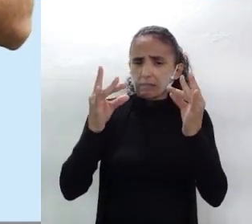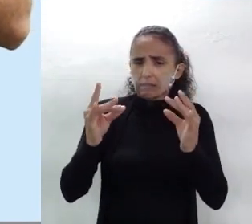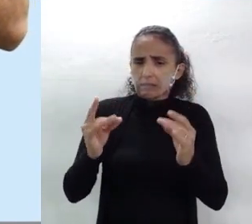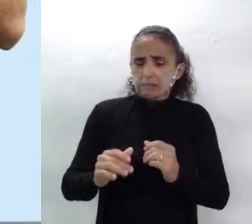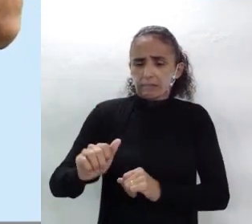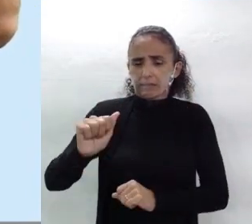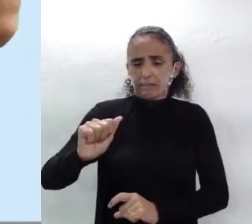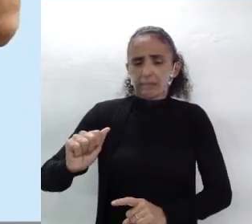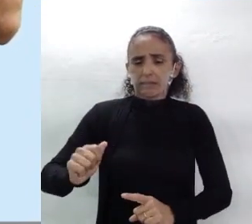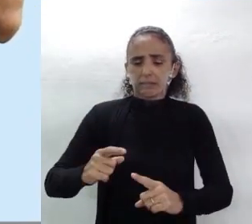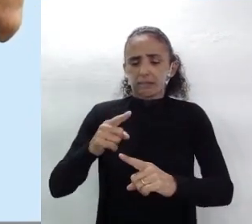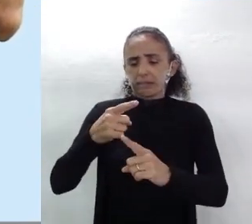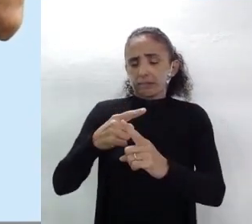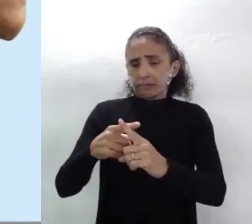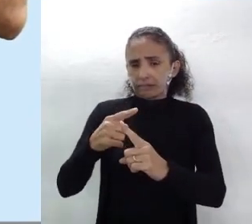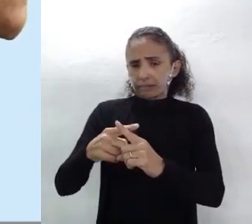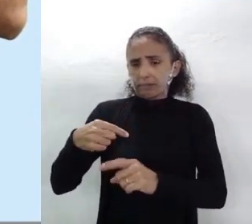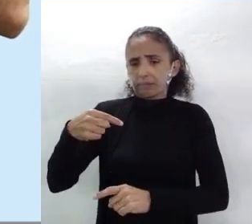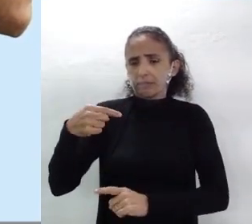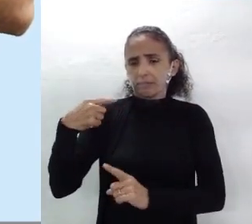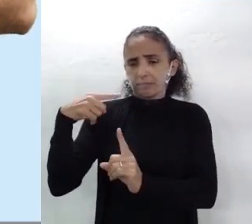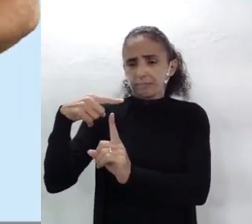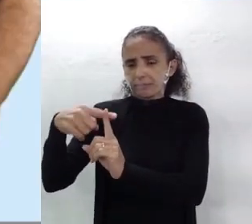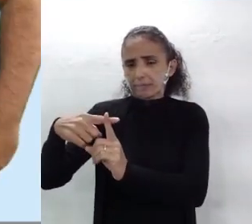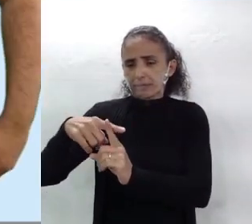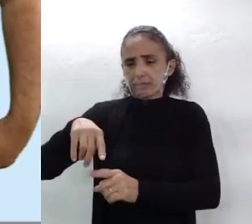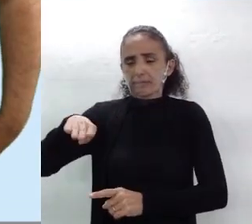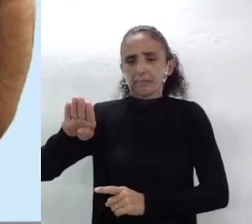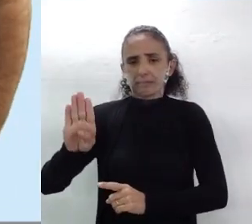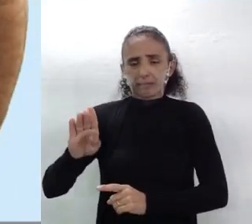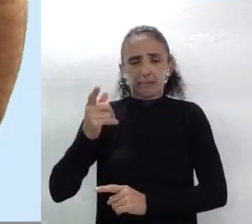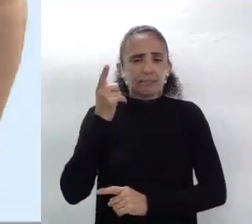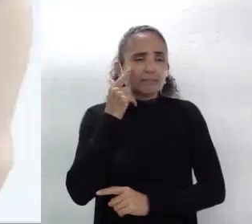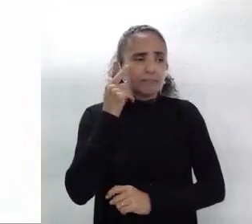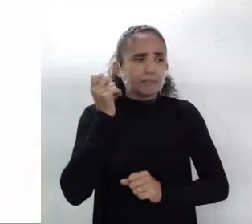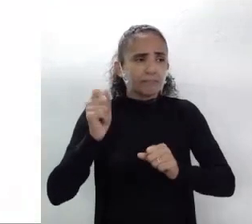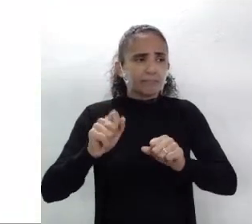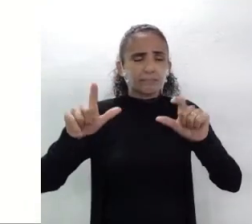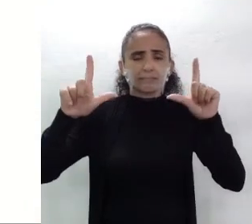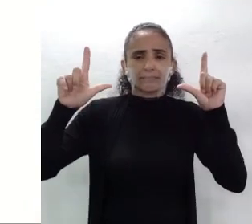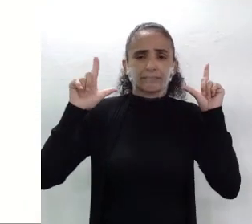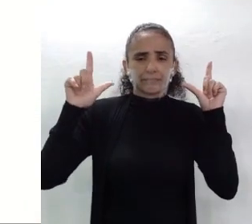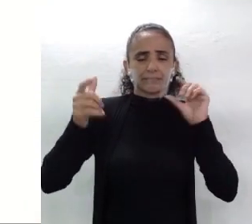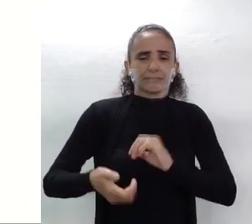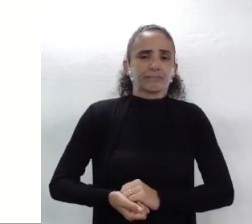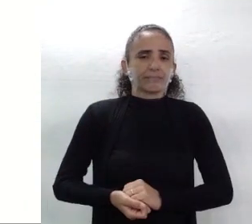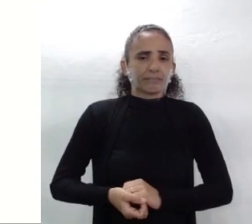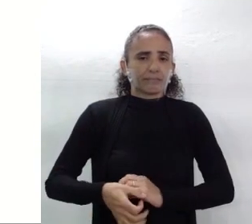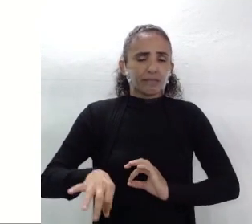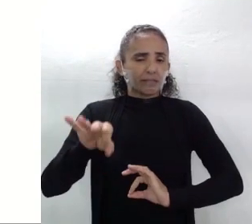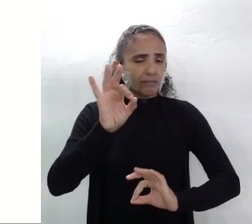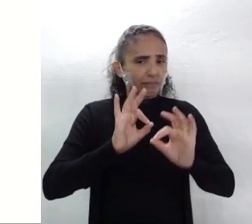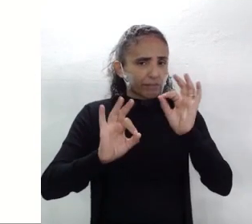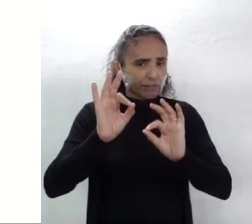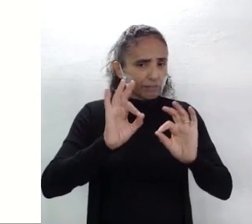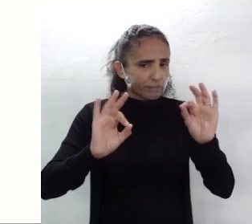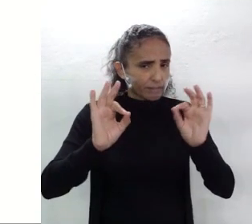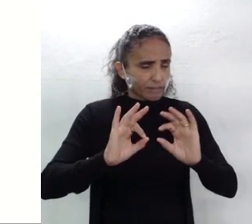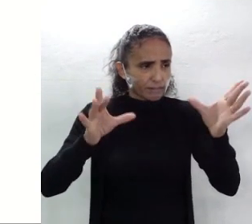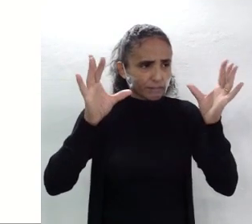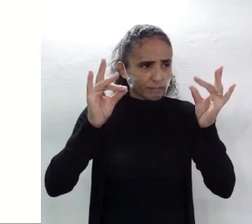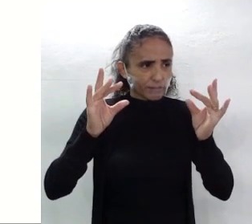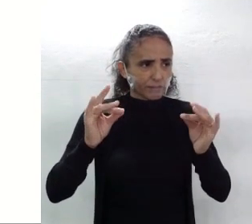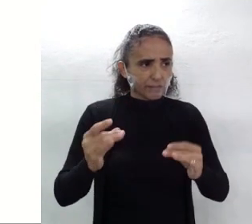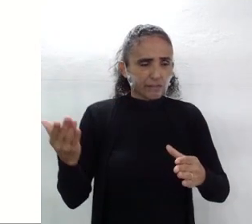ax mais b igual a c. Beleza? Veja aí. Então a gente vai organizar a ideia do seguinte, ó,